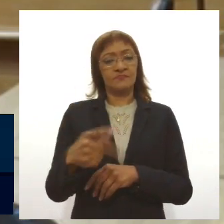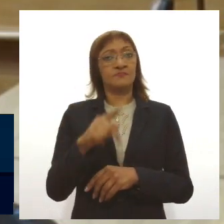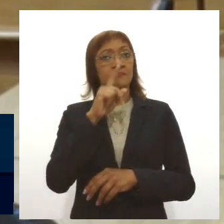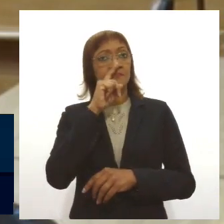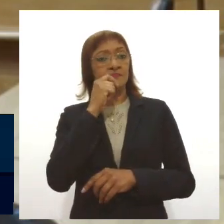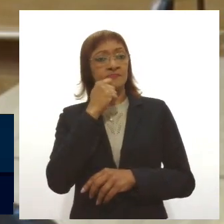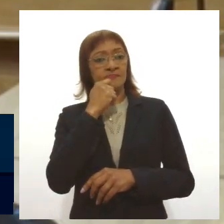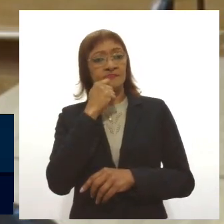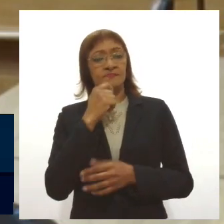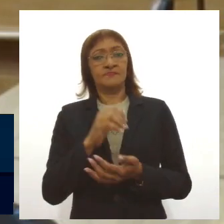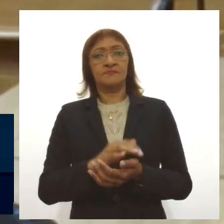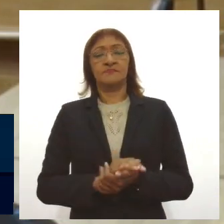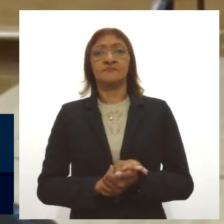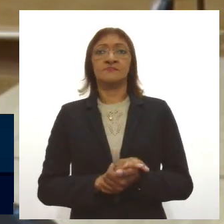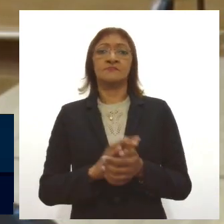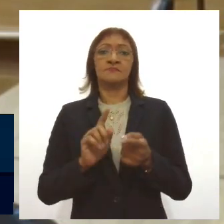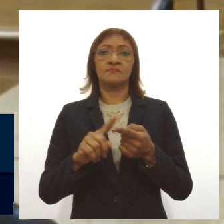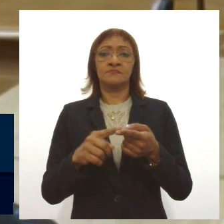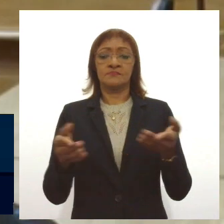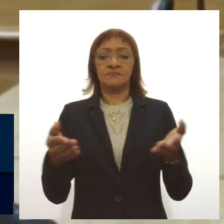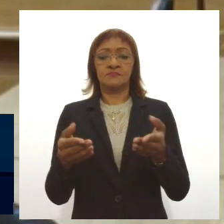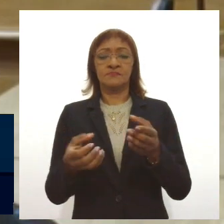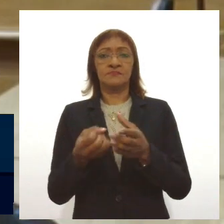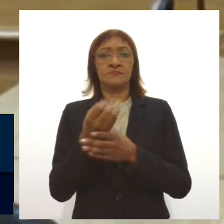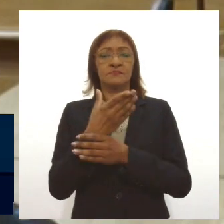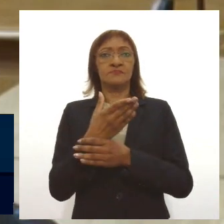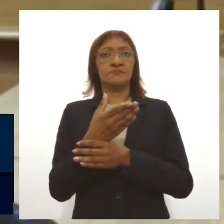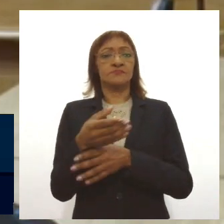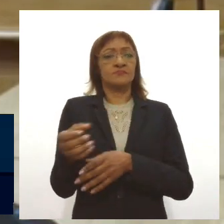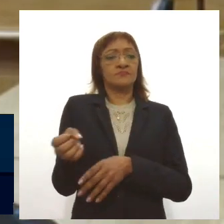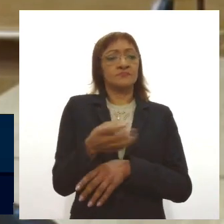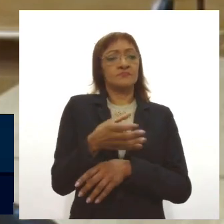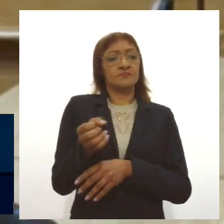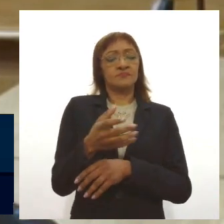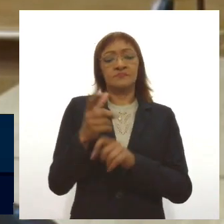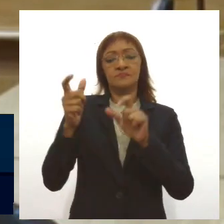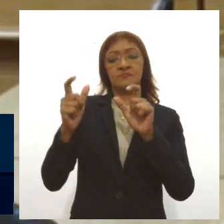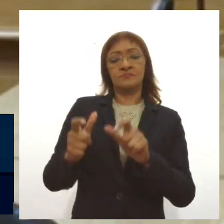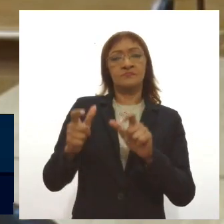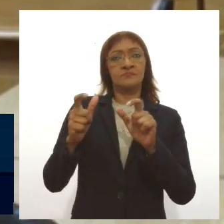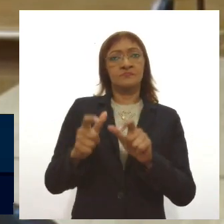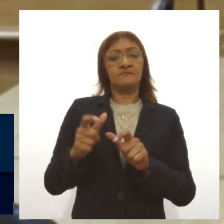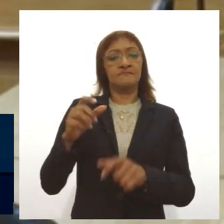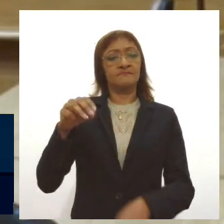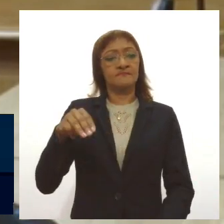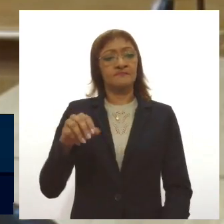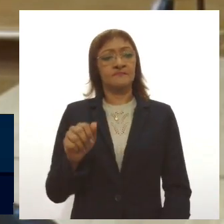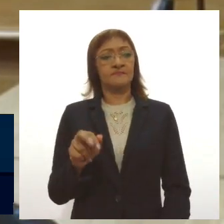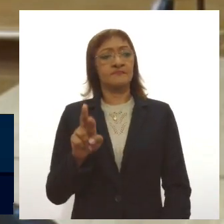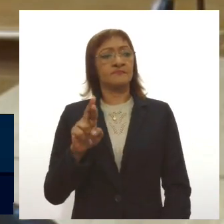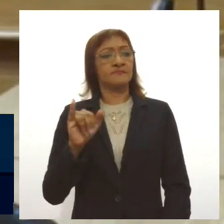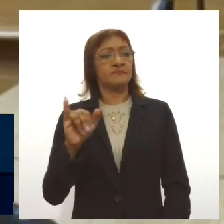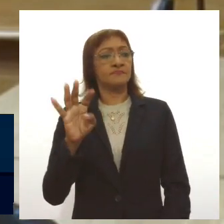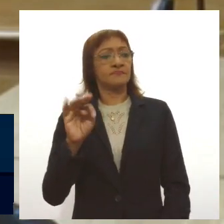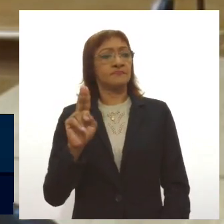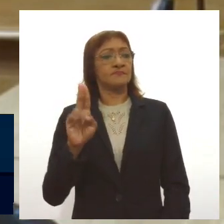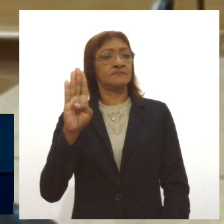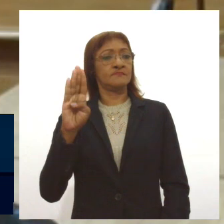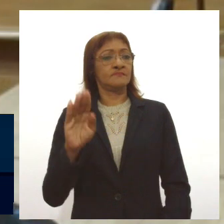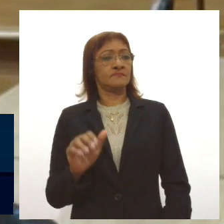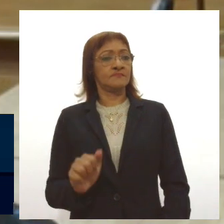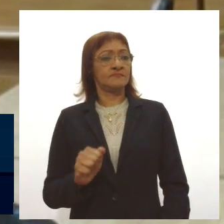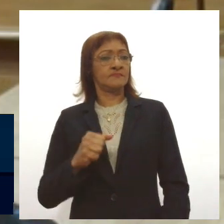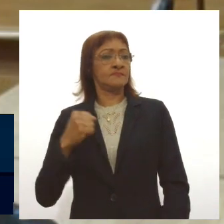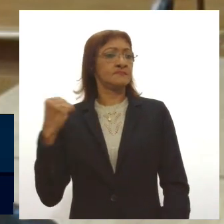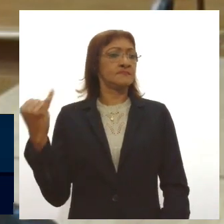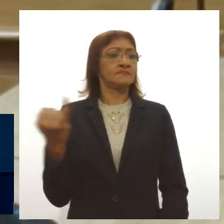mais recentemente foi criado a unidade de conservação do Marituba, que é um aquífero de grande relevância